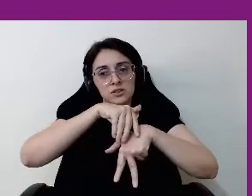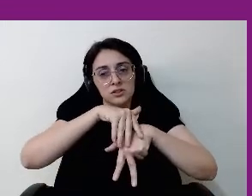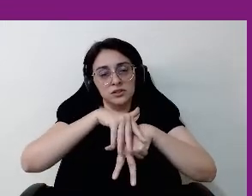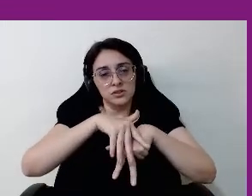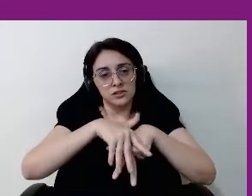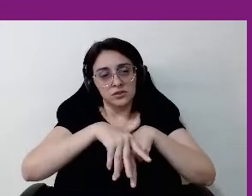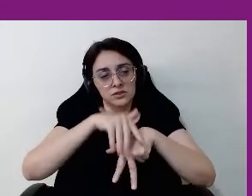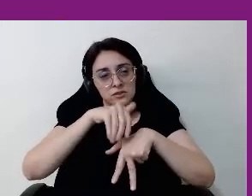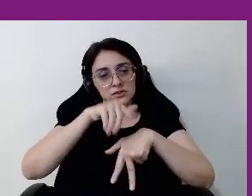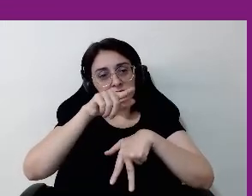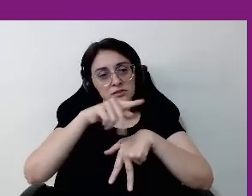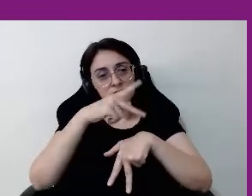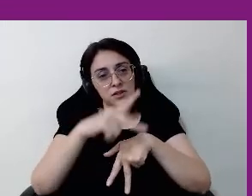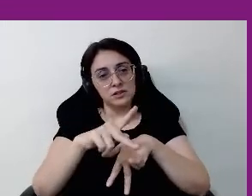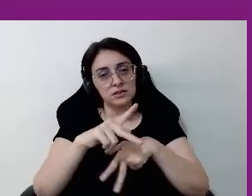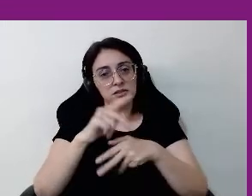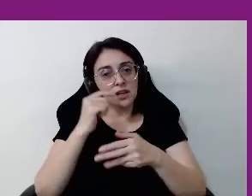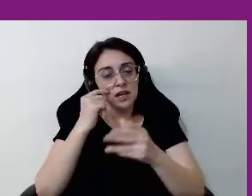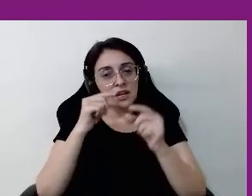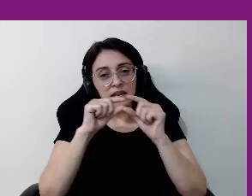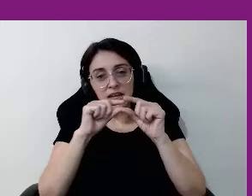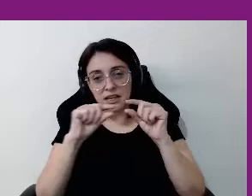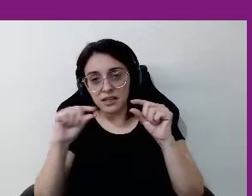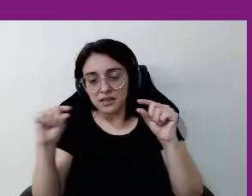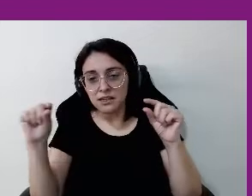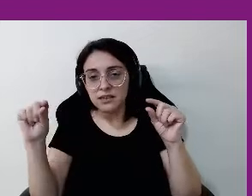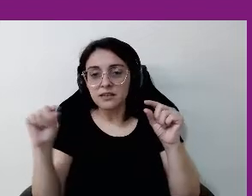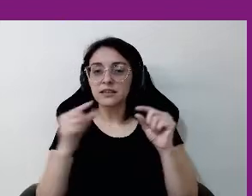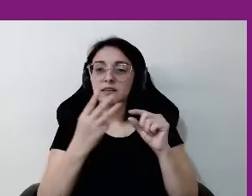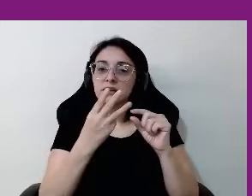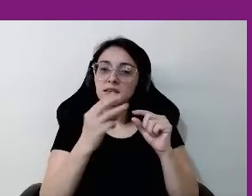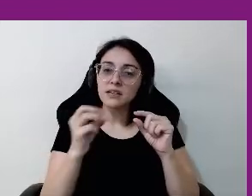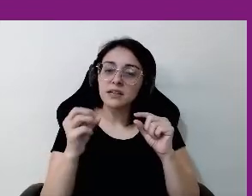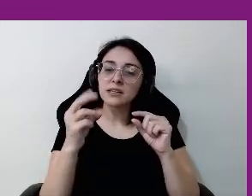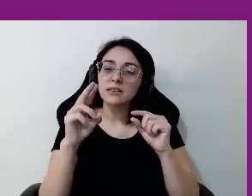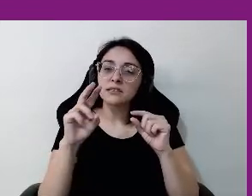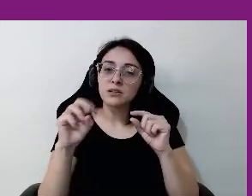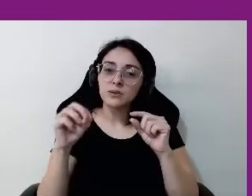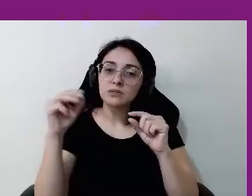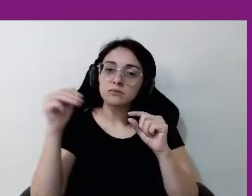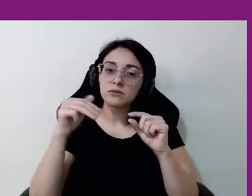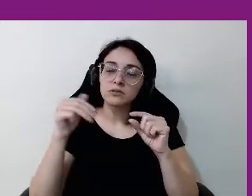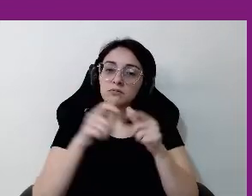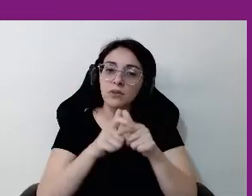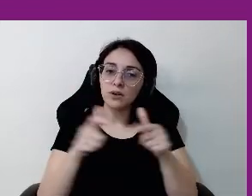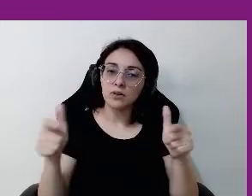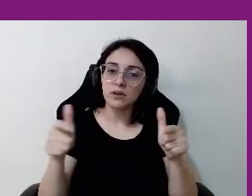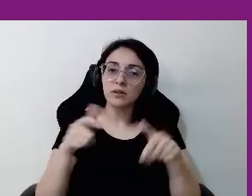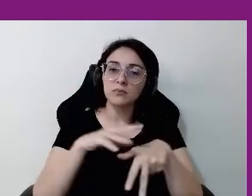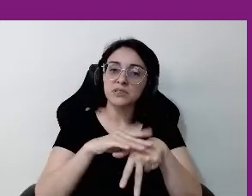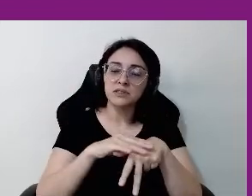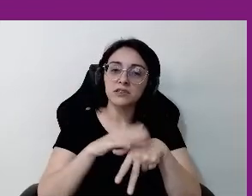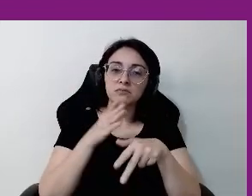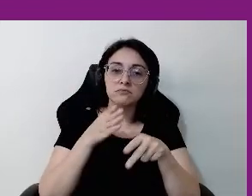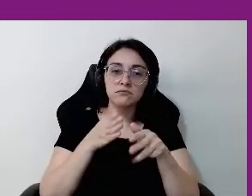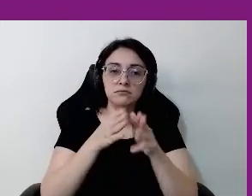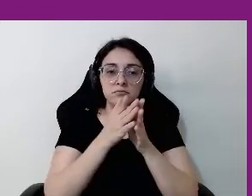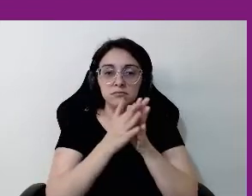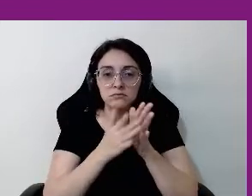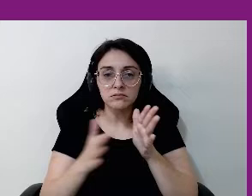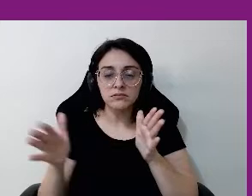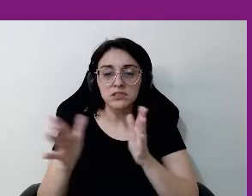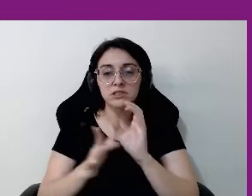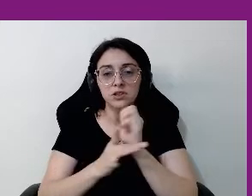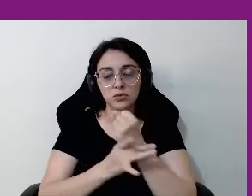Então, em 30, 50 minutos, a maioria dos pacientes já entravam na zona